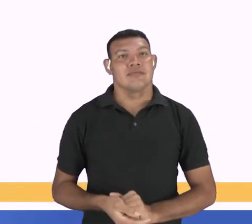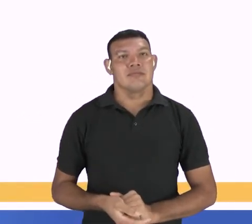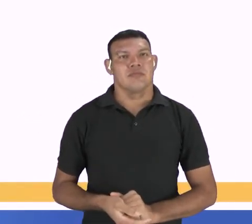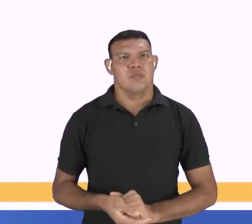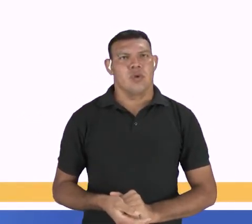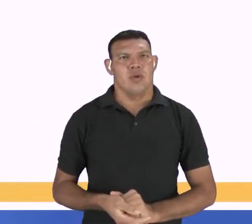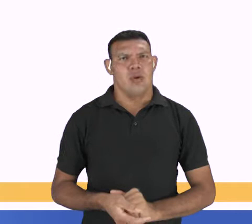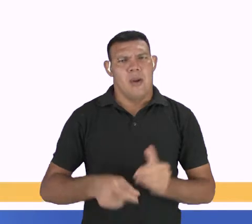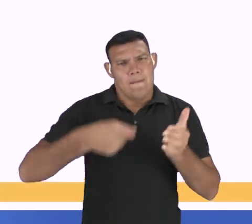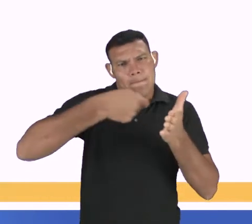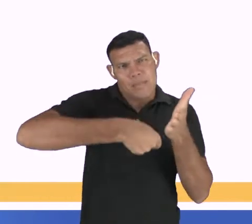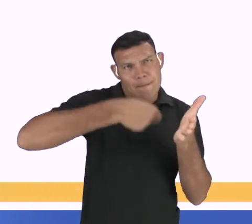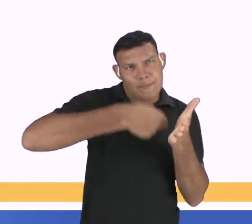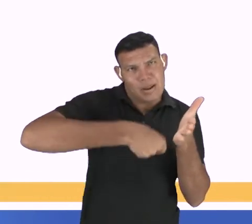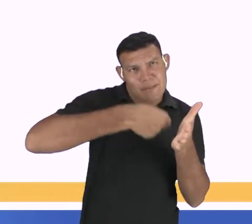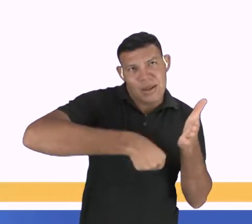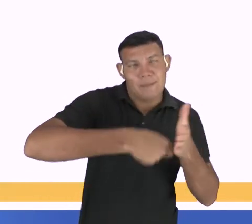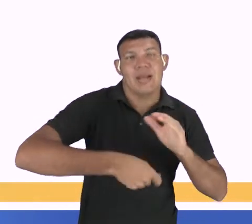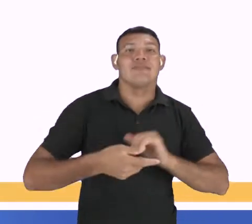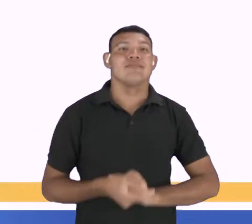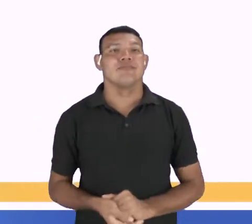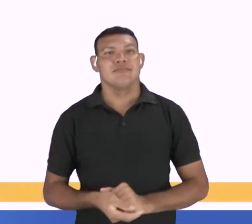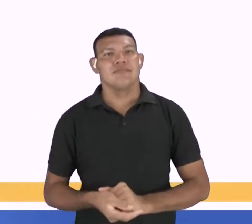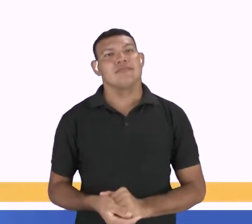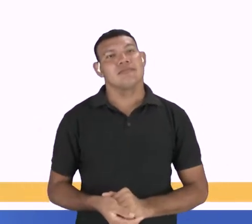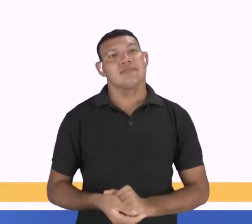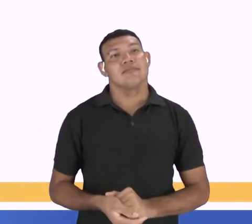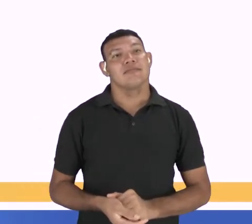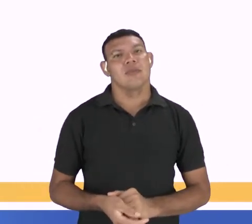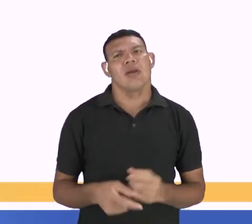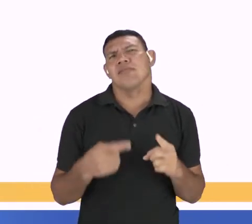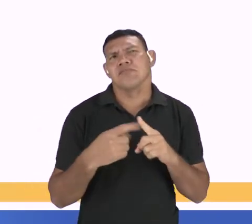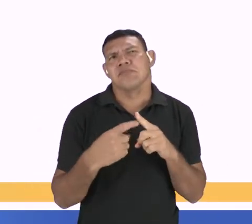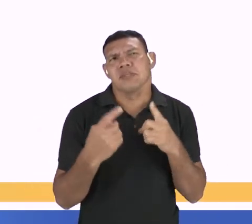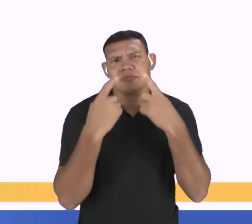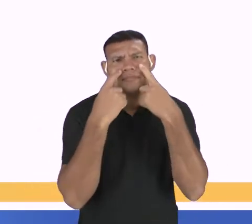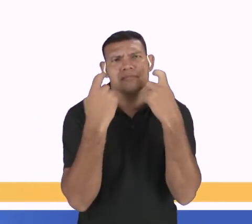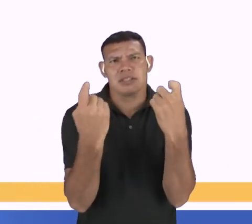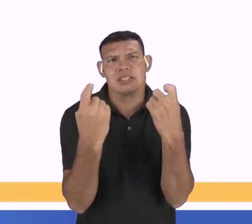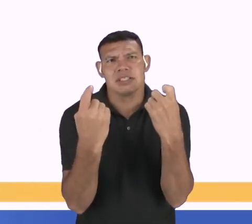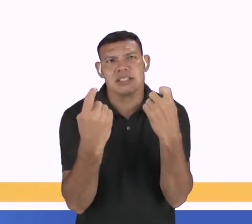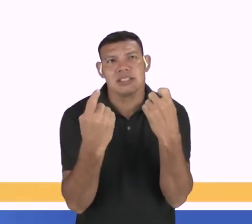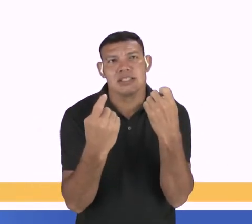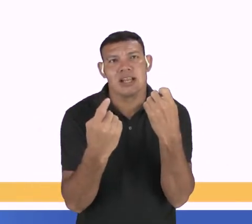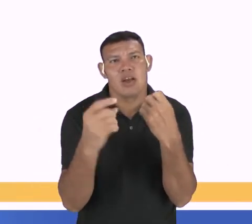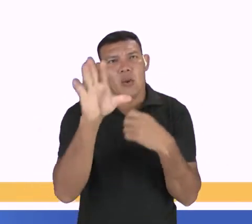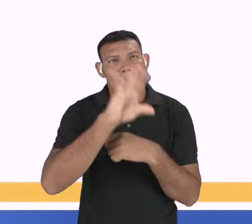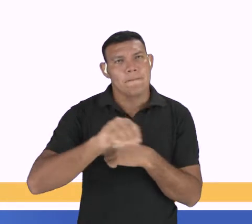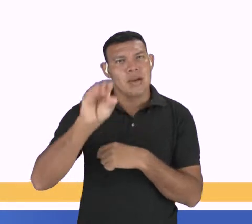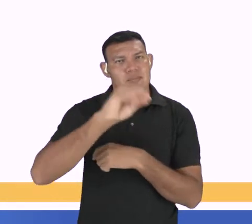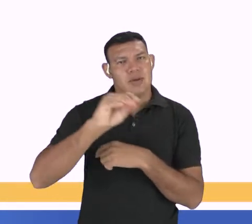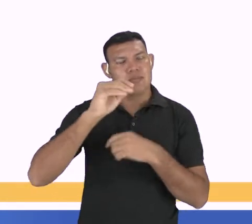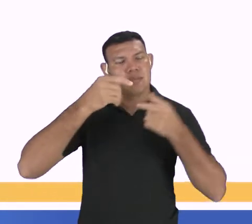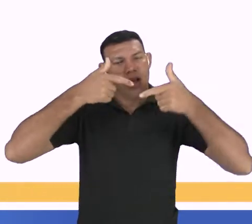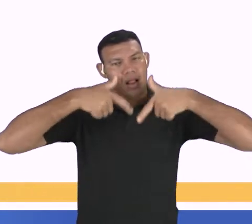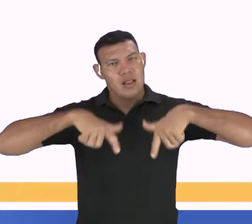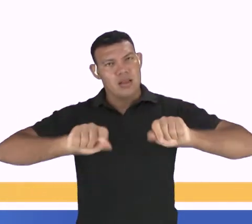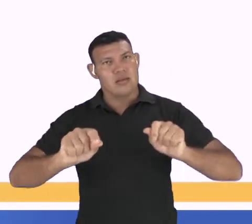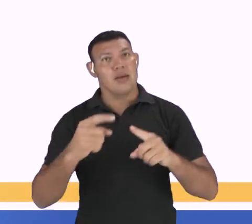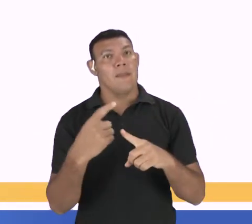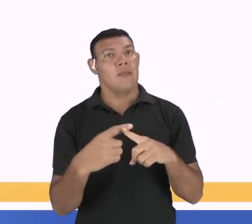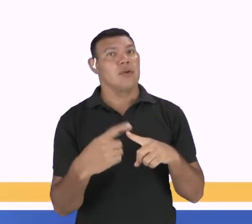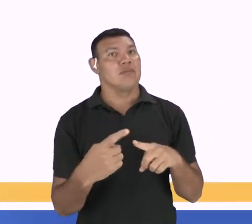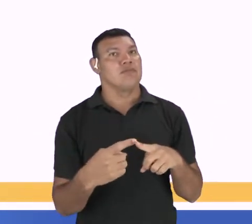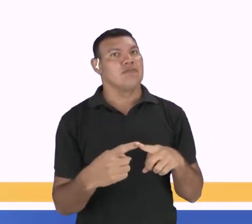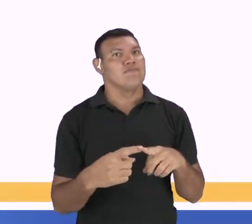parede, colocar a pessoa na parede, né? Por que é interessante essas expressões idiomáticas, pessoal? Porque,